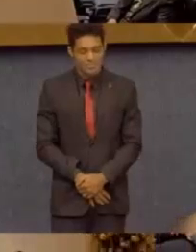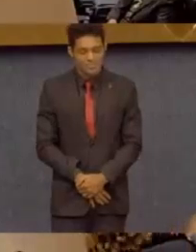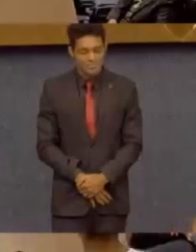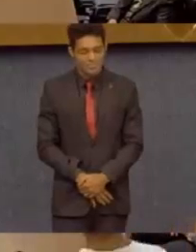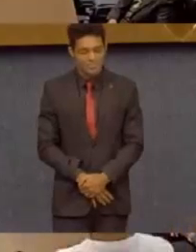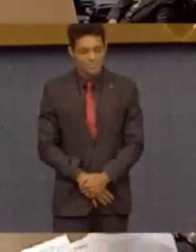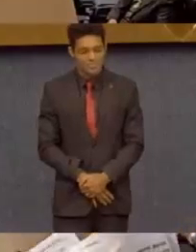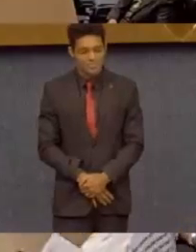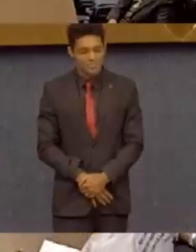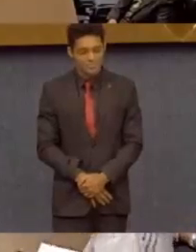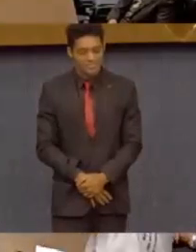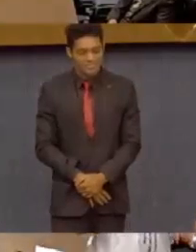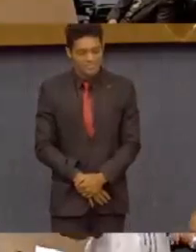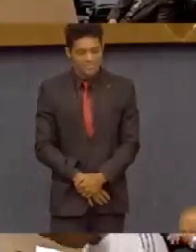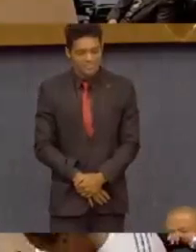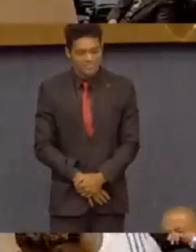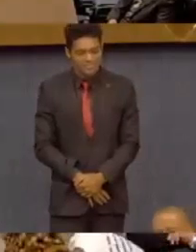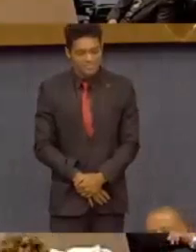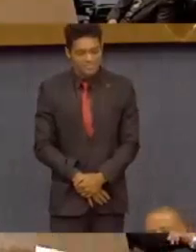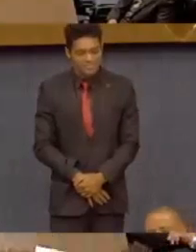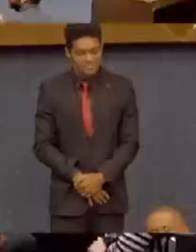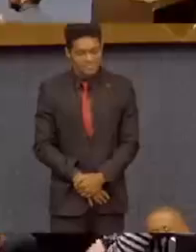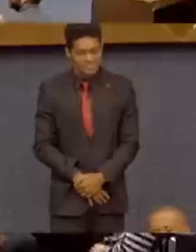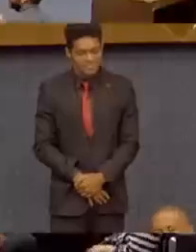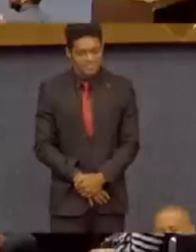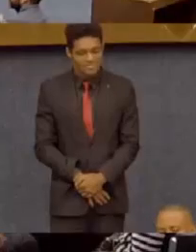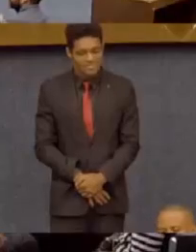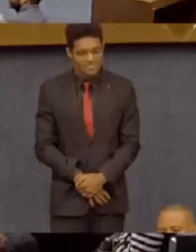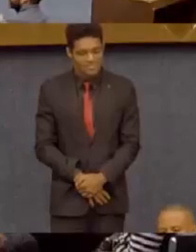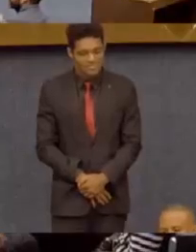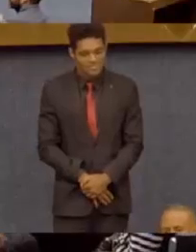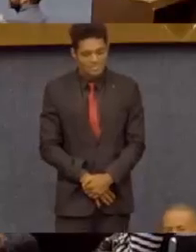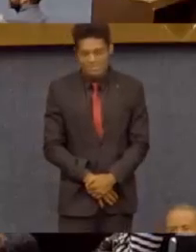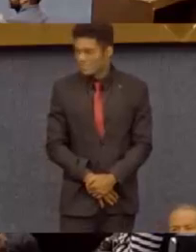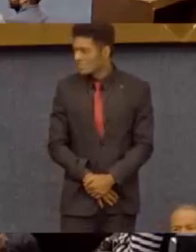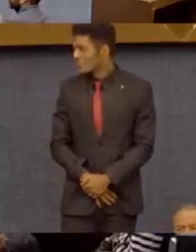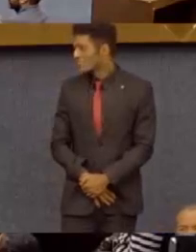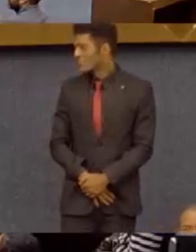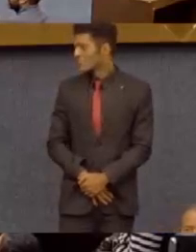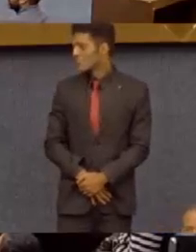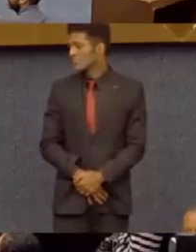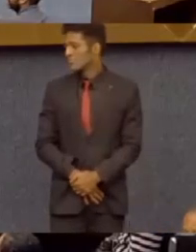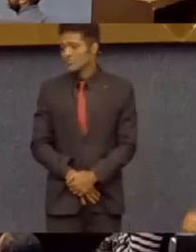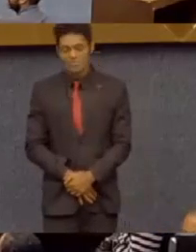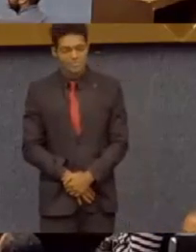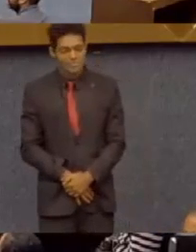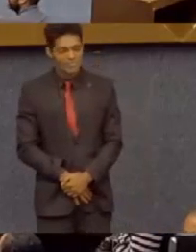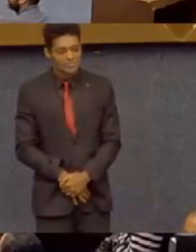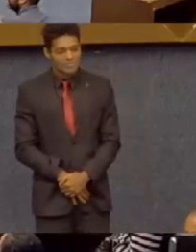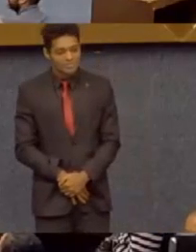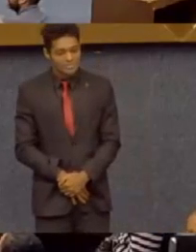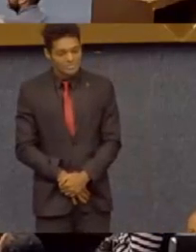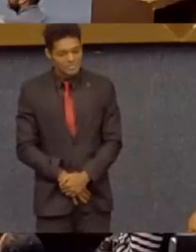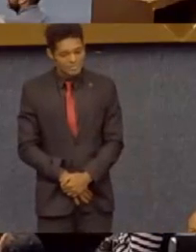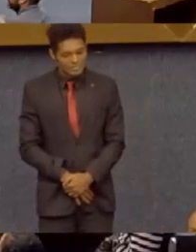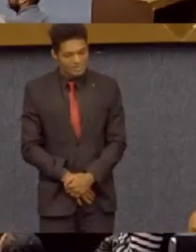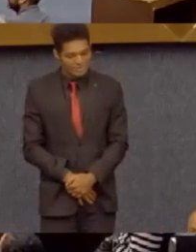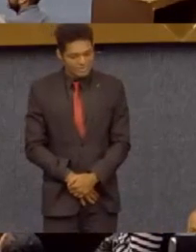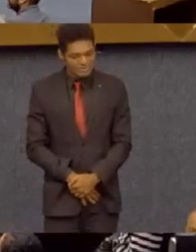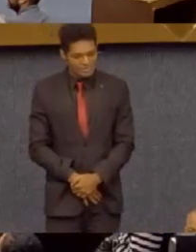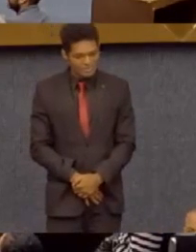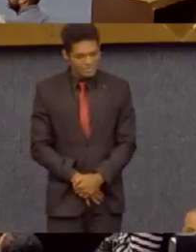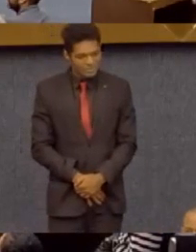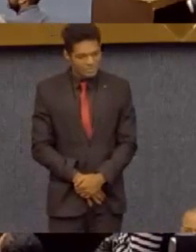agora essa música, Padre Jefferson, para expressar qual que é a verdadeira